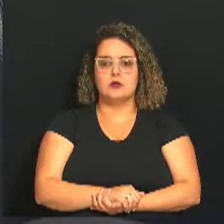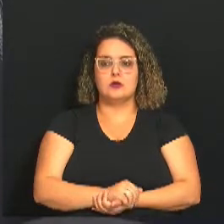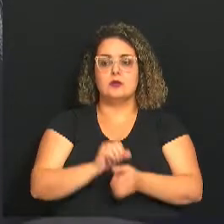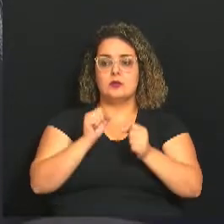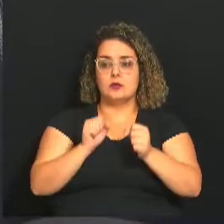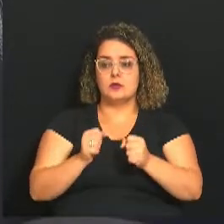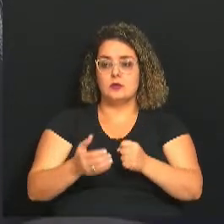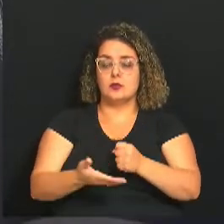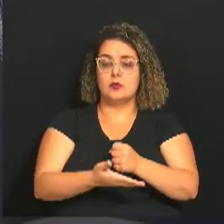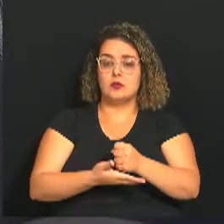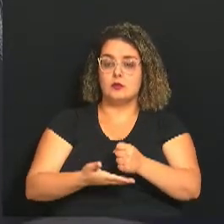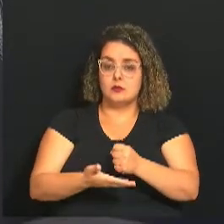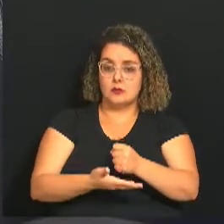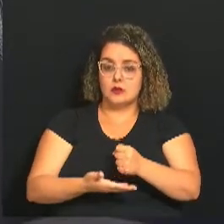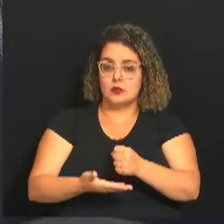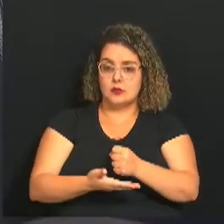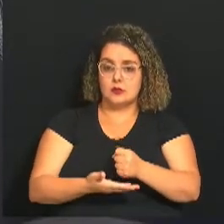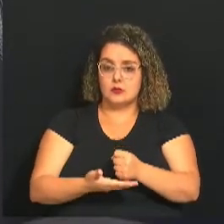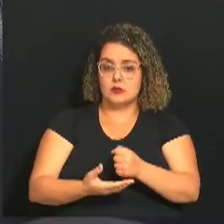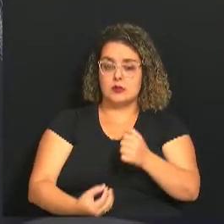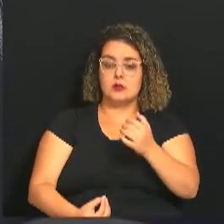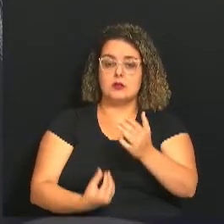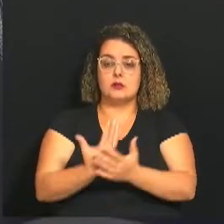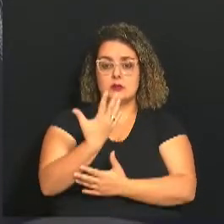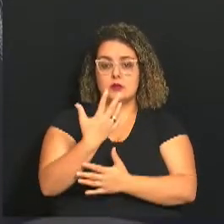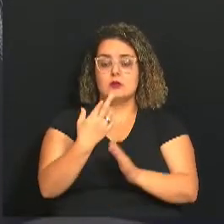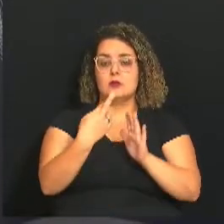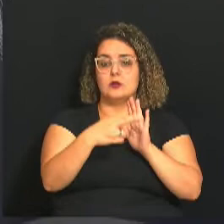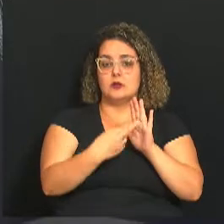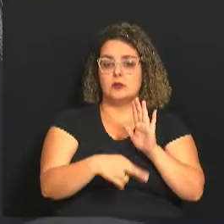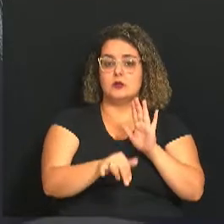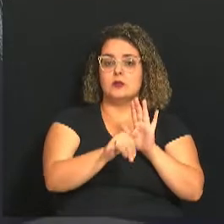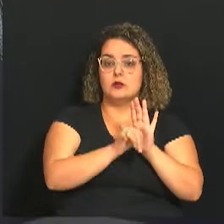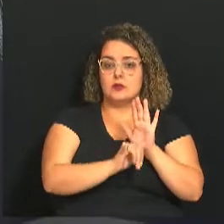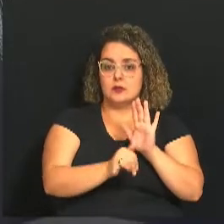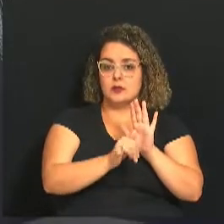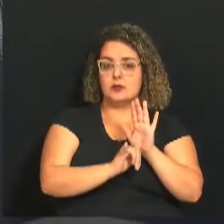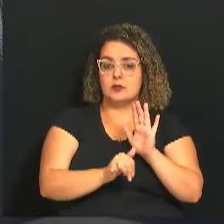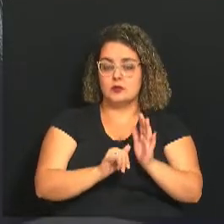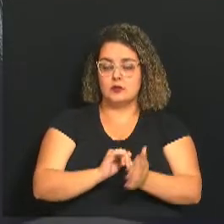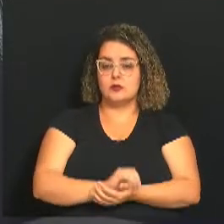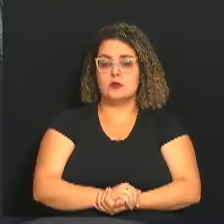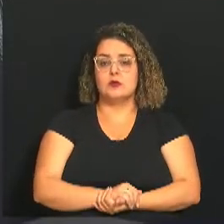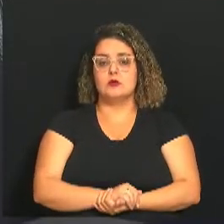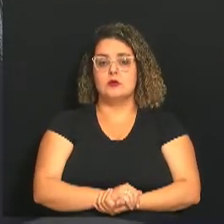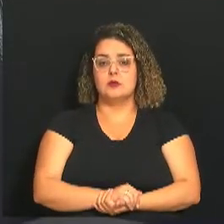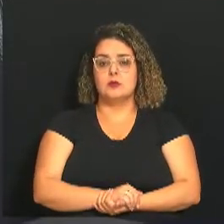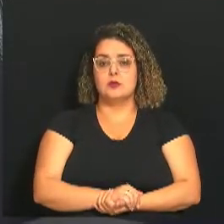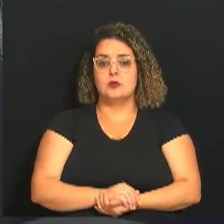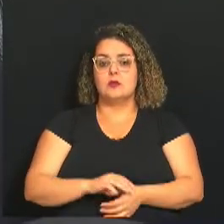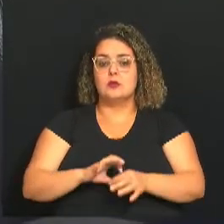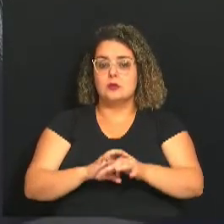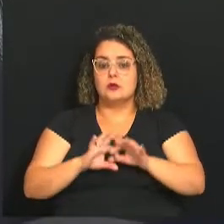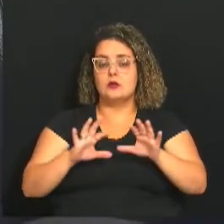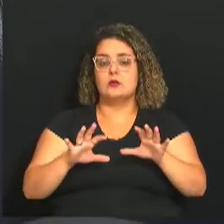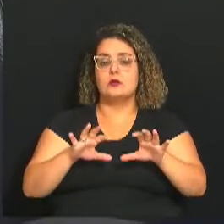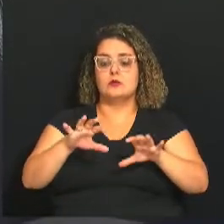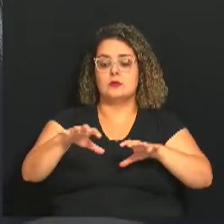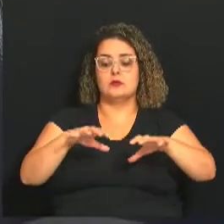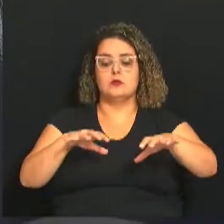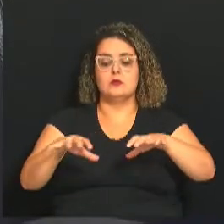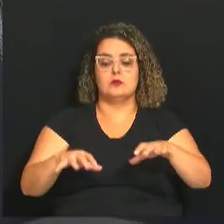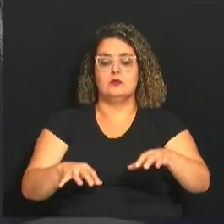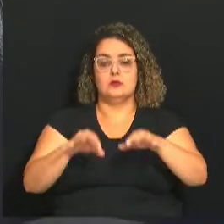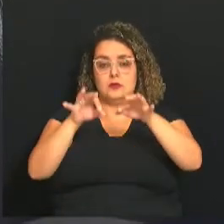fundamentar a elaboração do relatório e, além disso, nos permita um mapeamento preciso